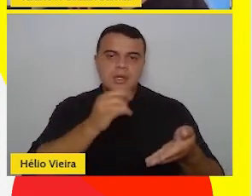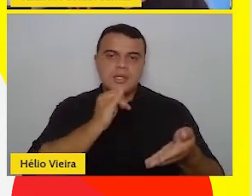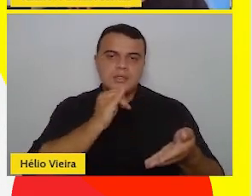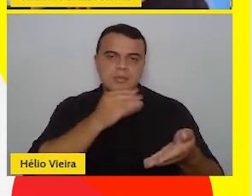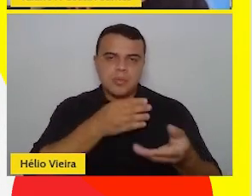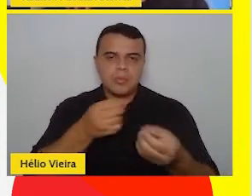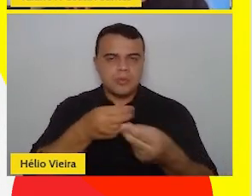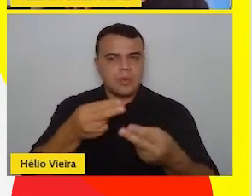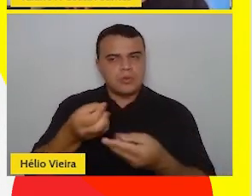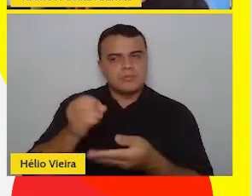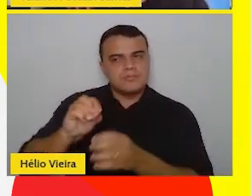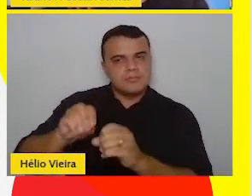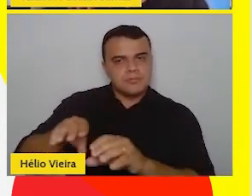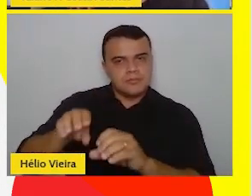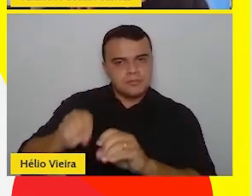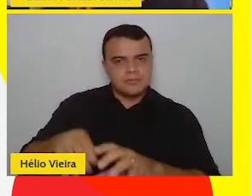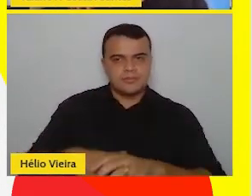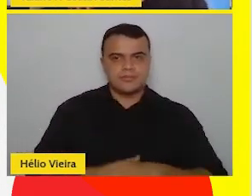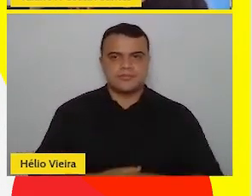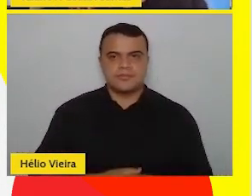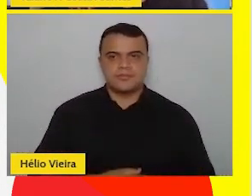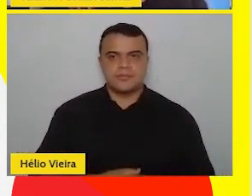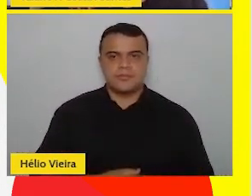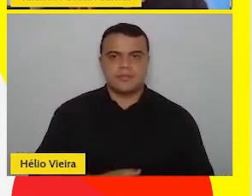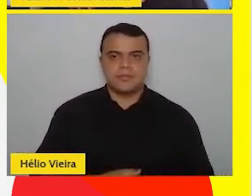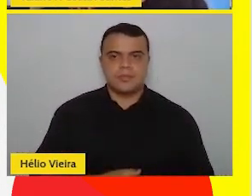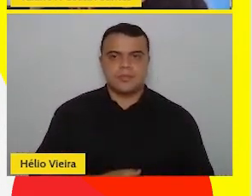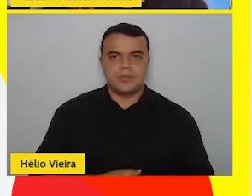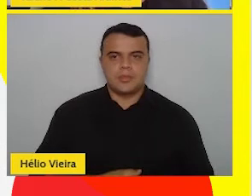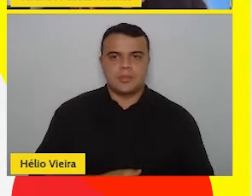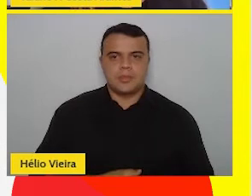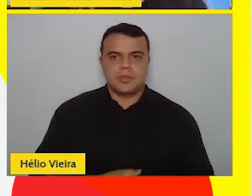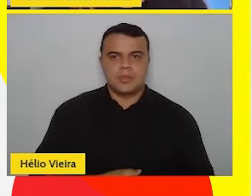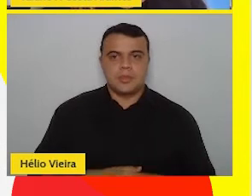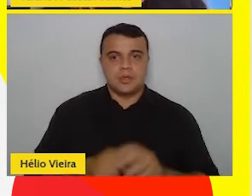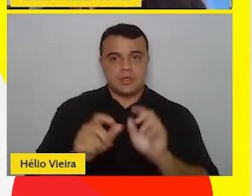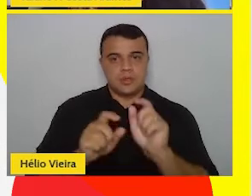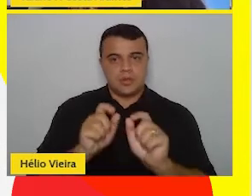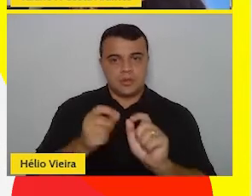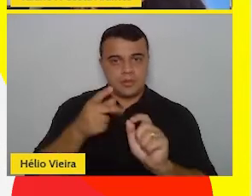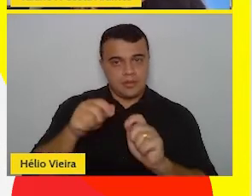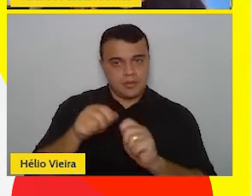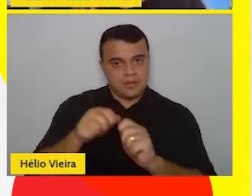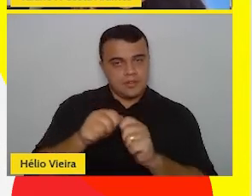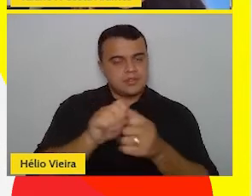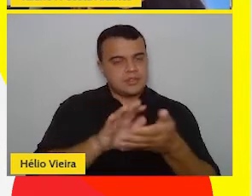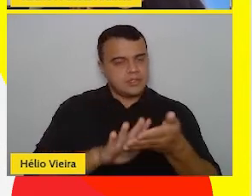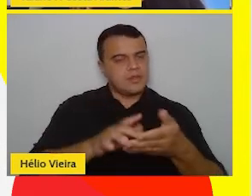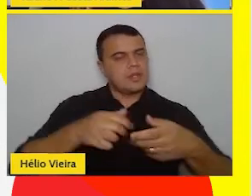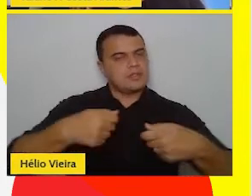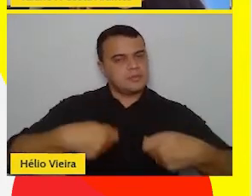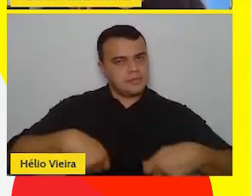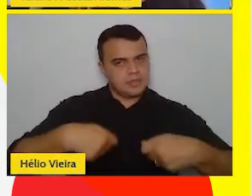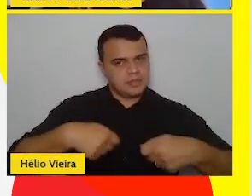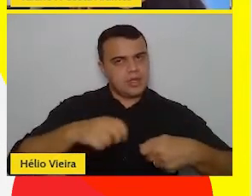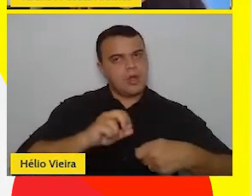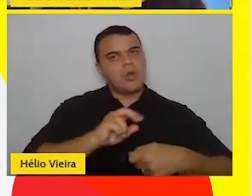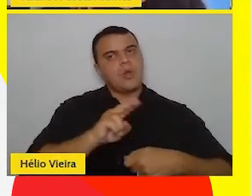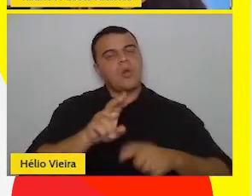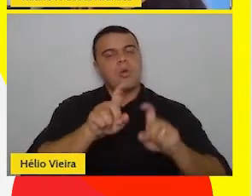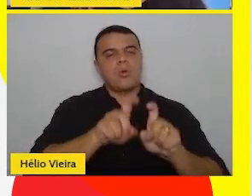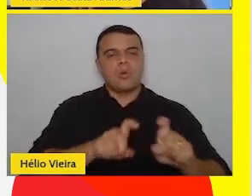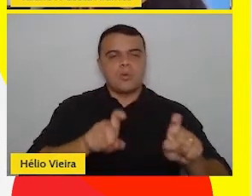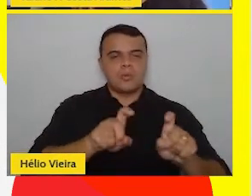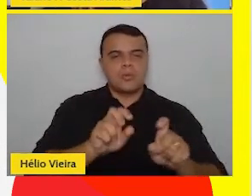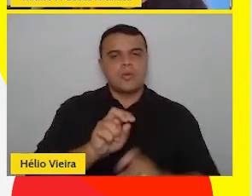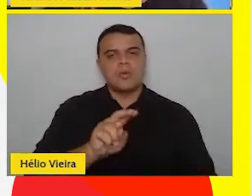conceitos. Para fazer essas atividades, é necessário ter ou computador